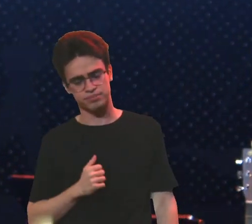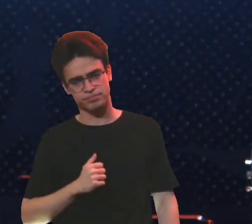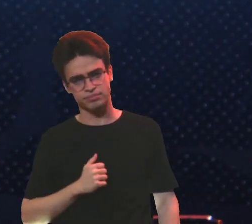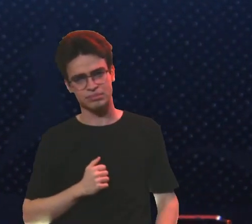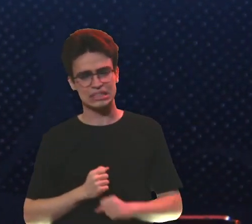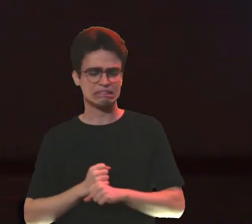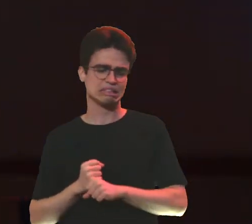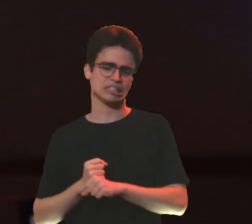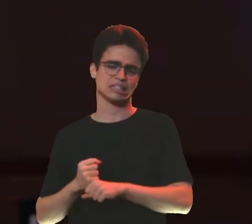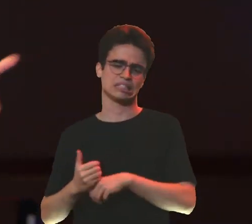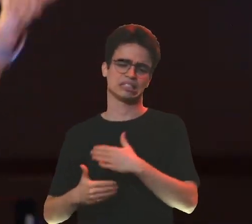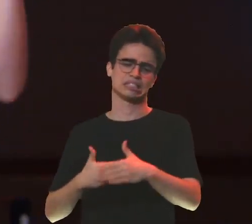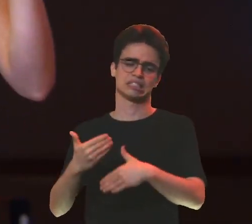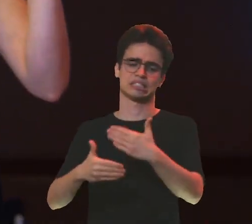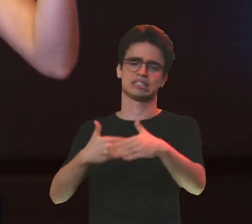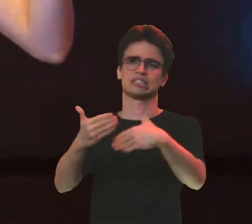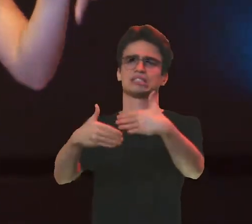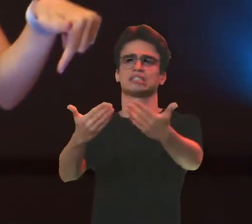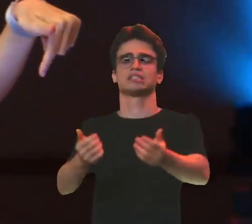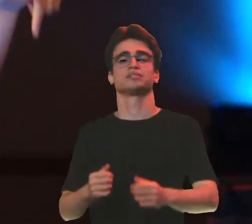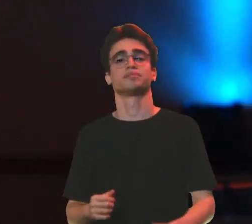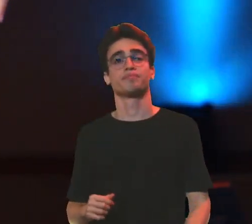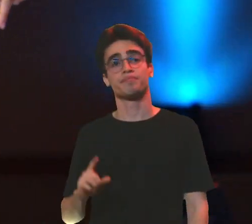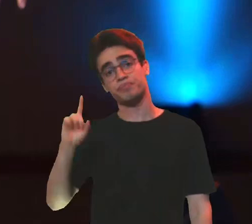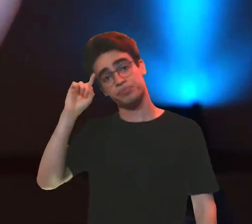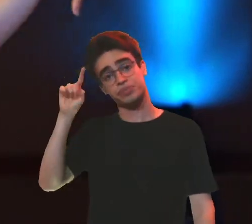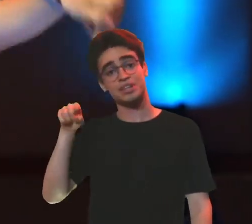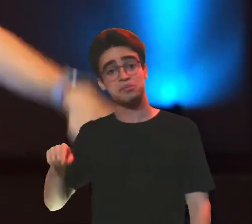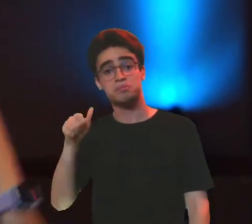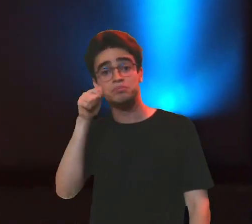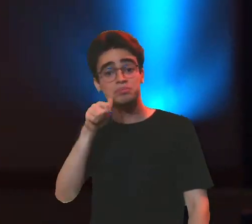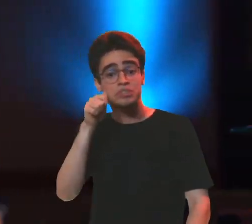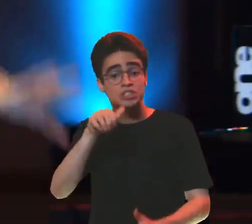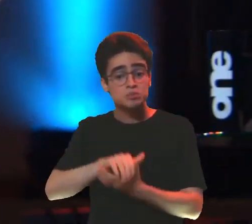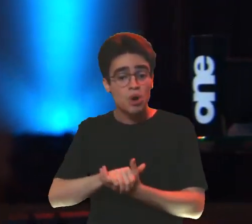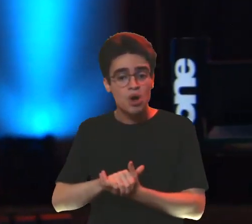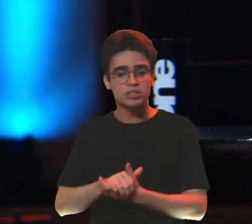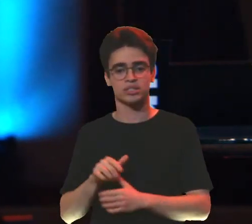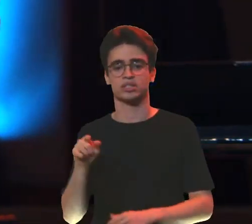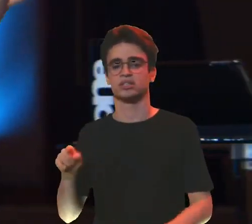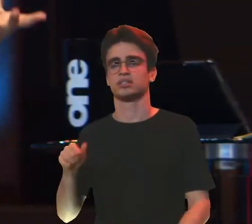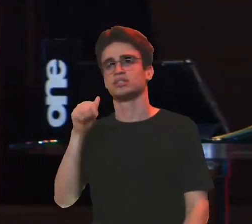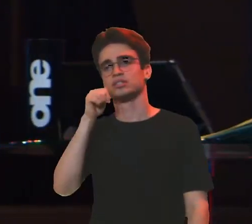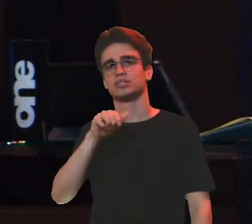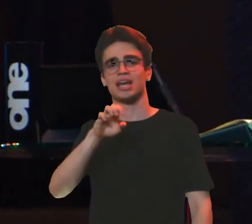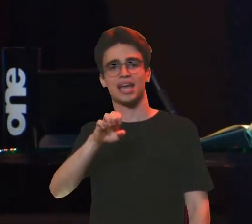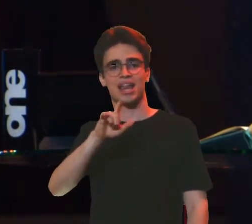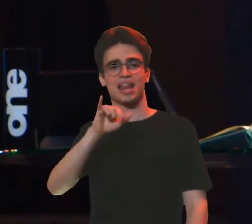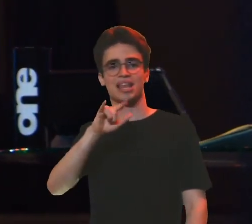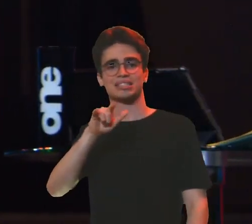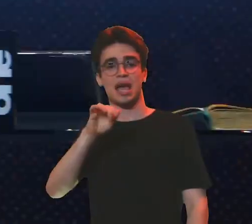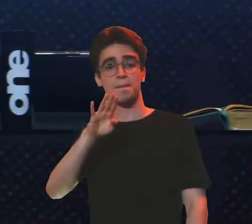anos passaram e um dia a esposa do Jim, o nome dela era Elizabeth, ela